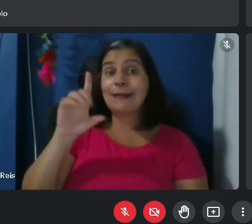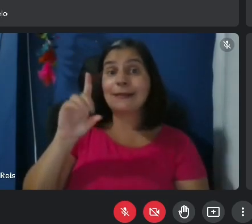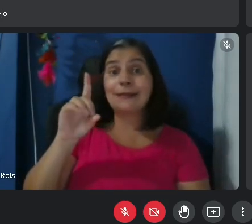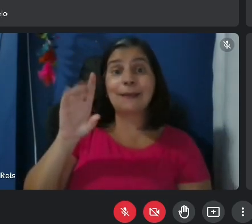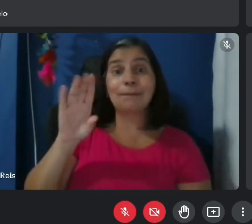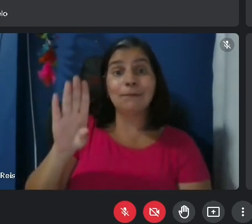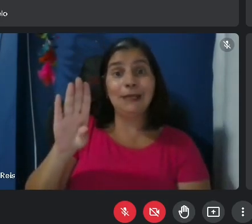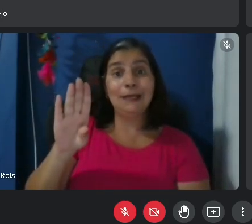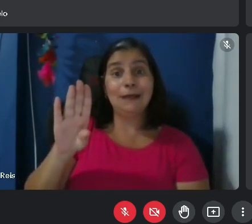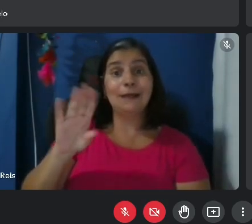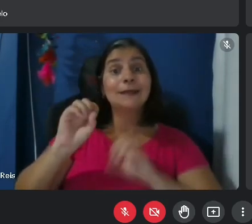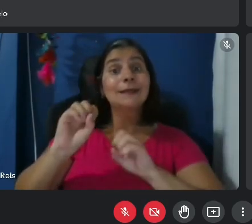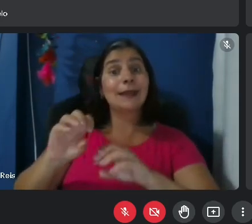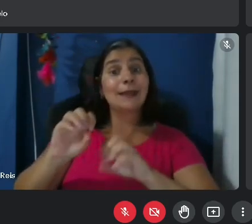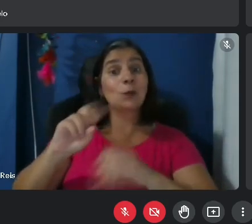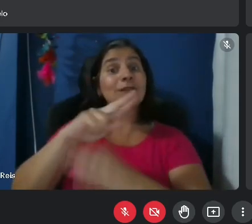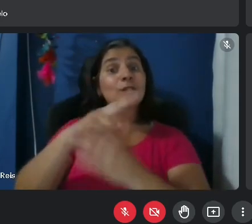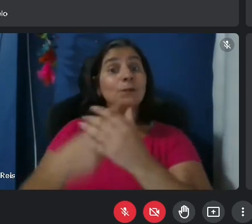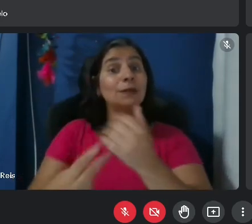E nós